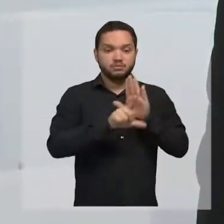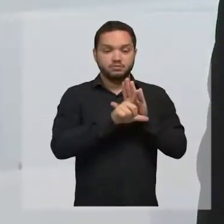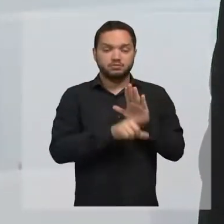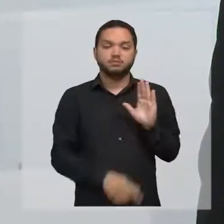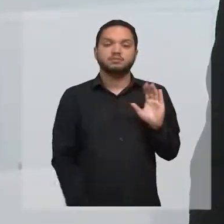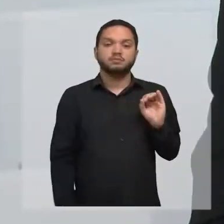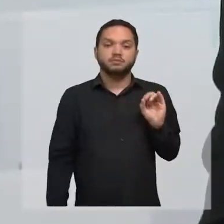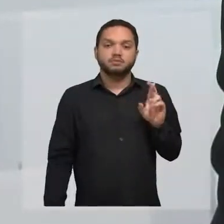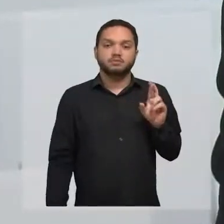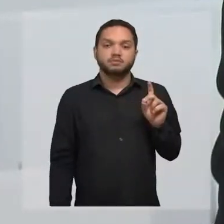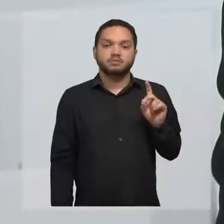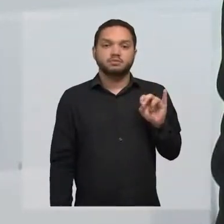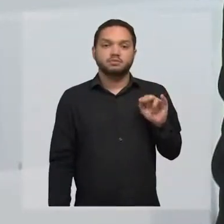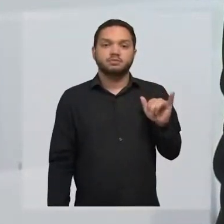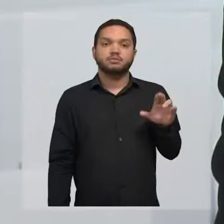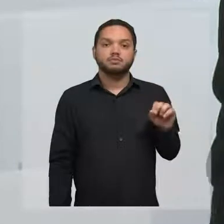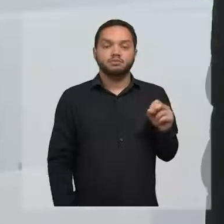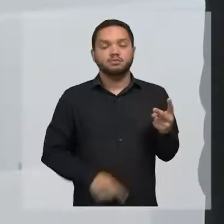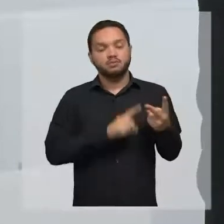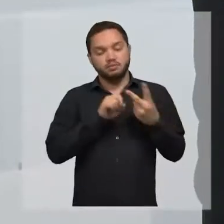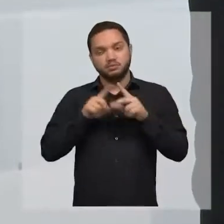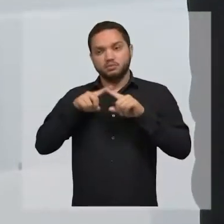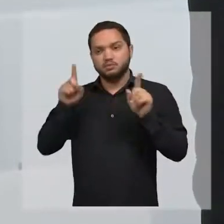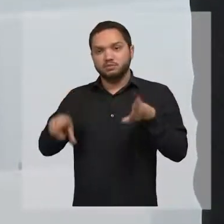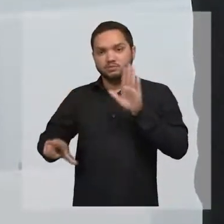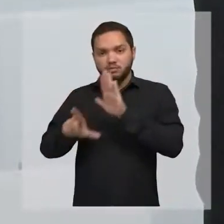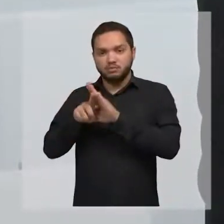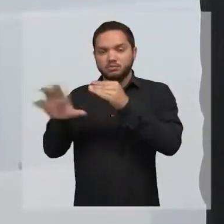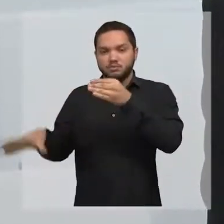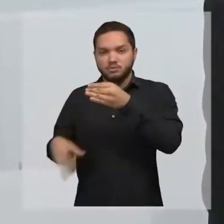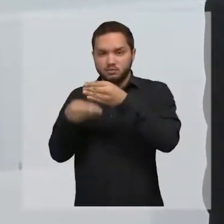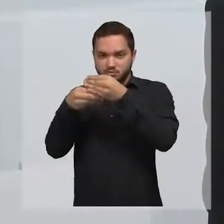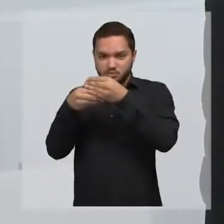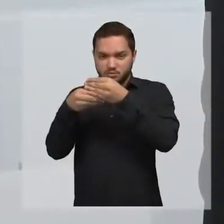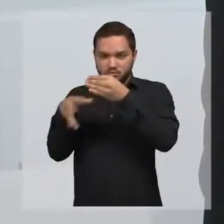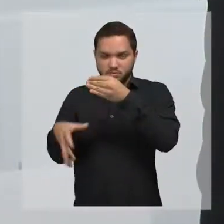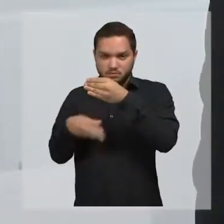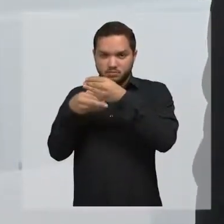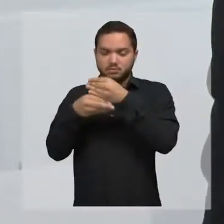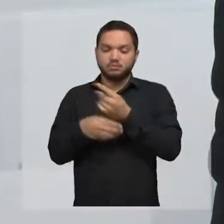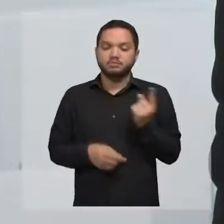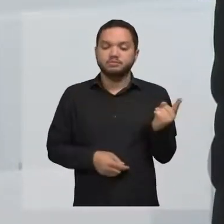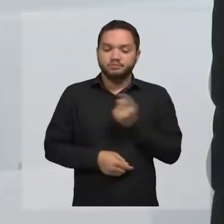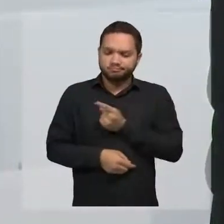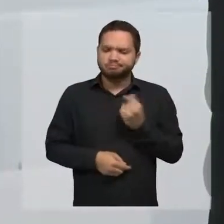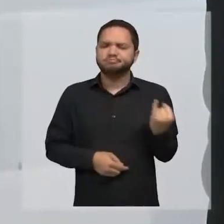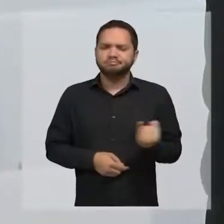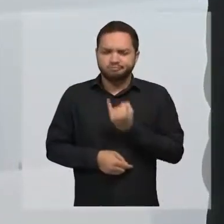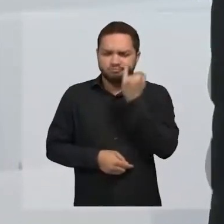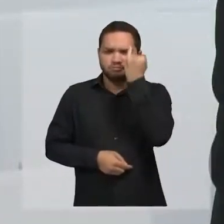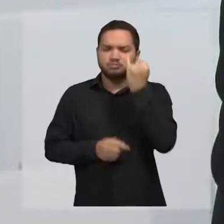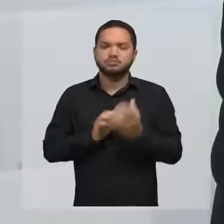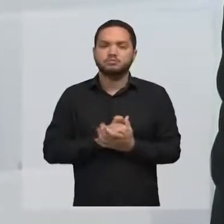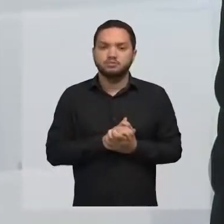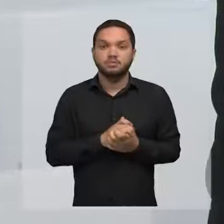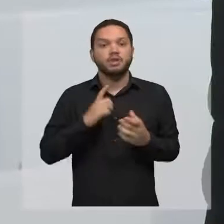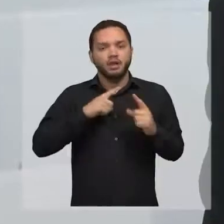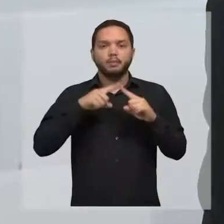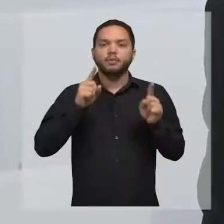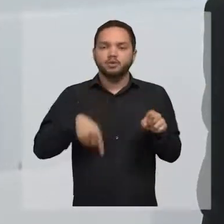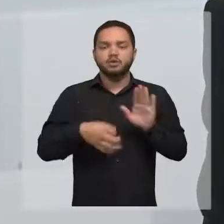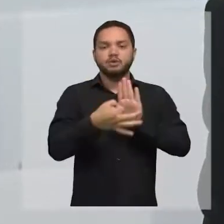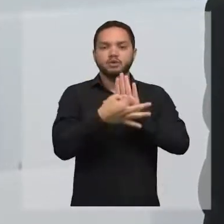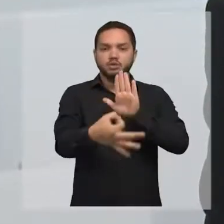de lei ordinária e o projeto de lei complementar. Né? São instrumentos importantes. Tem projeto